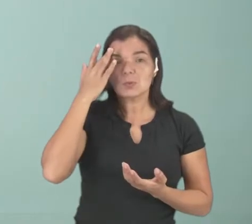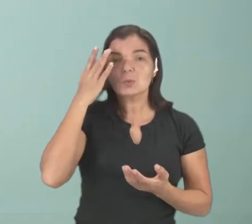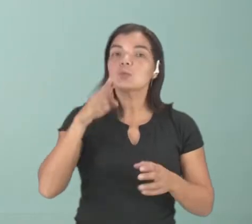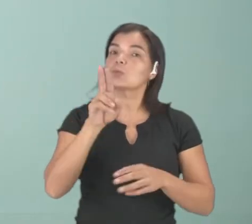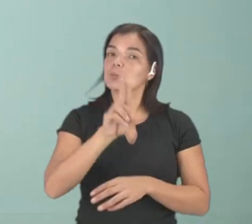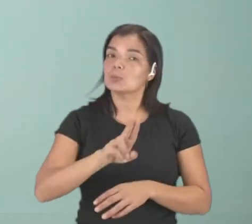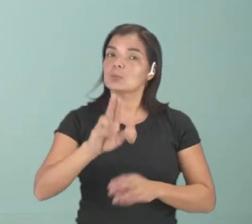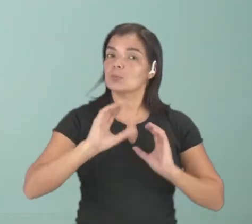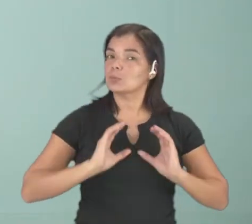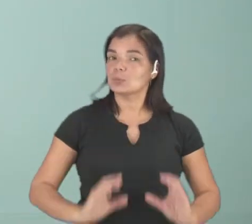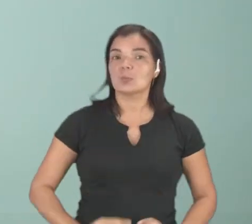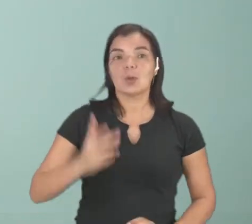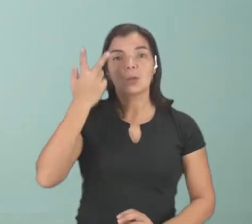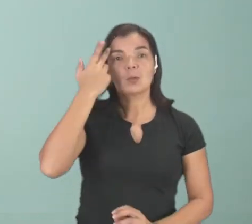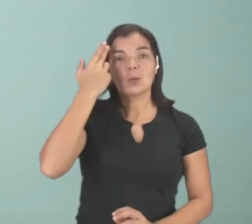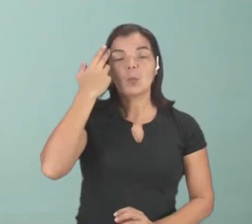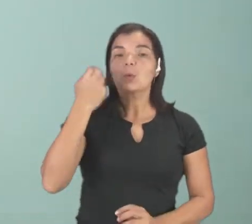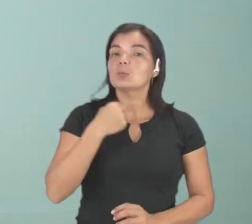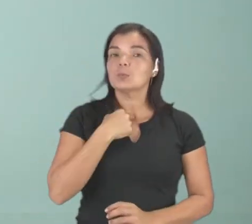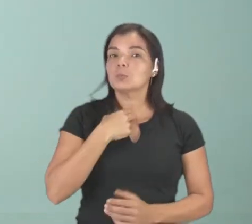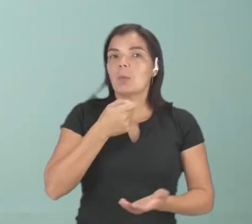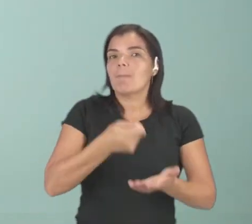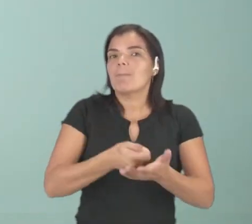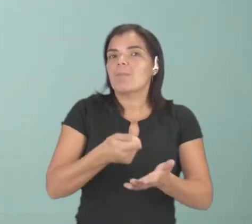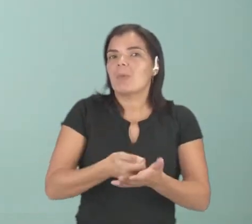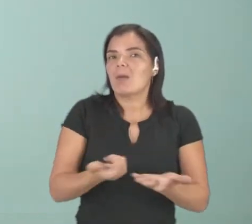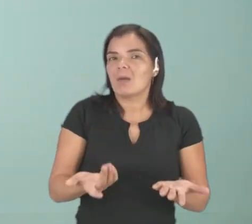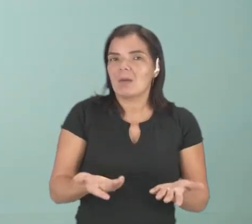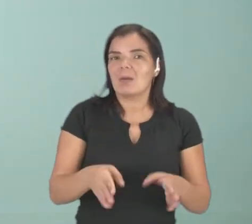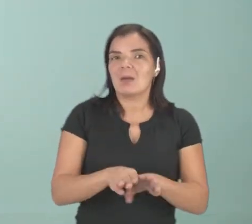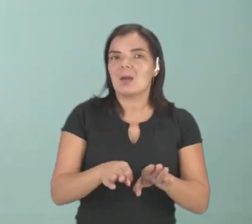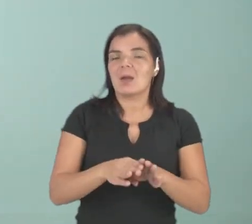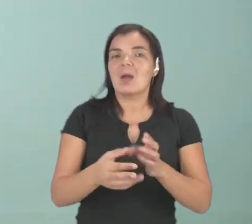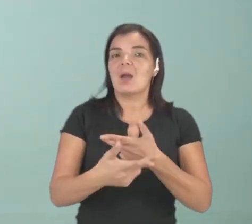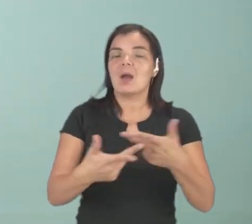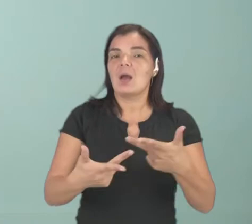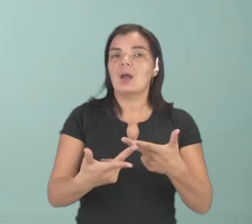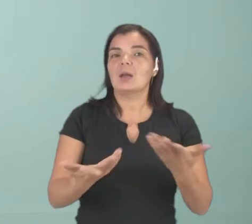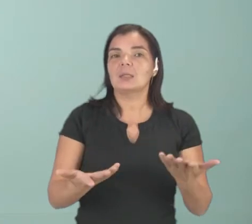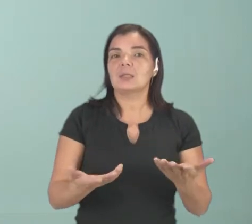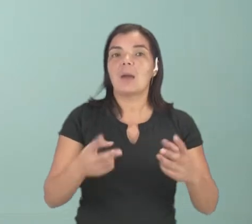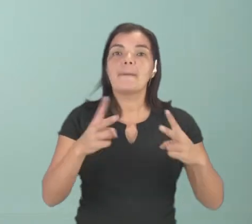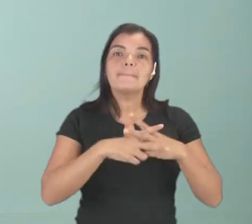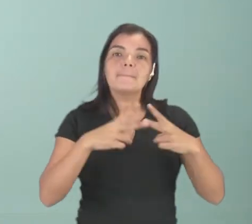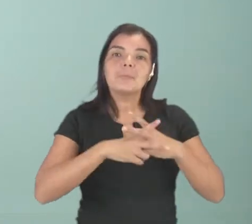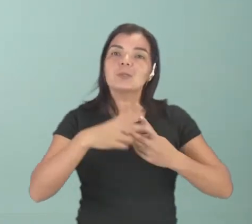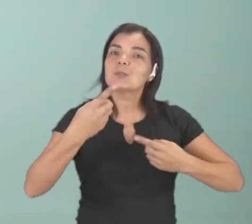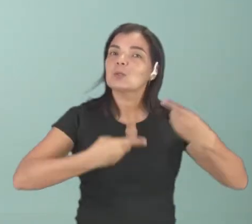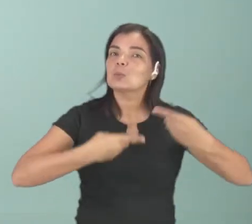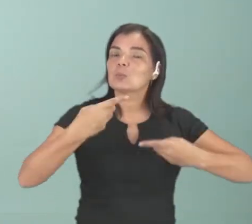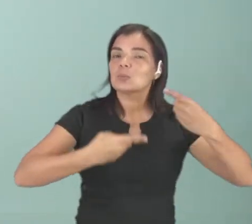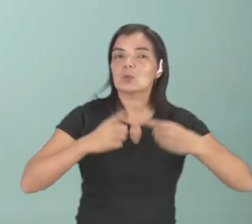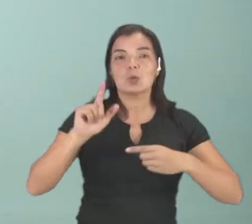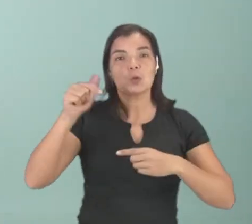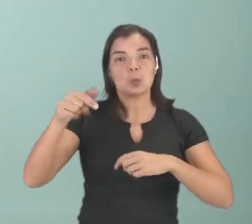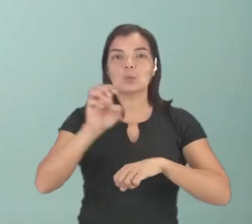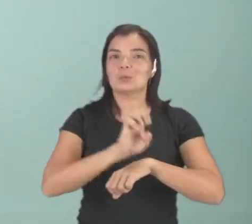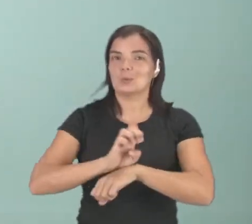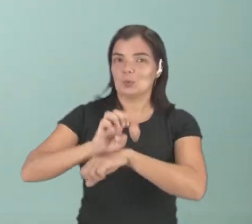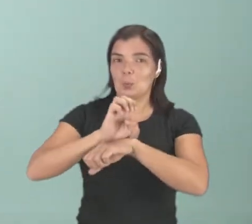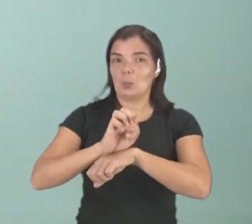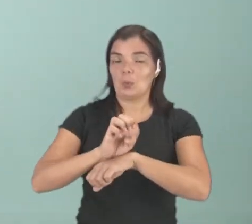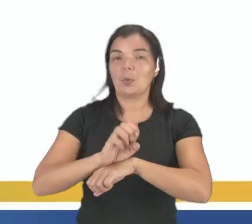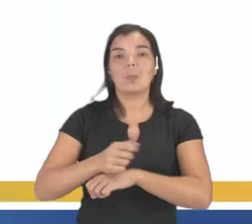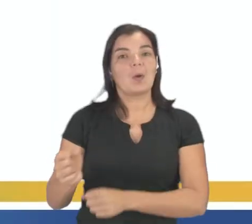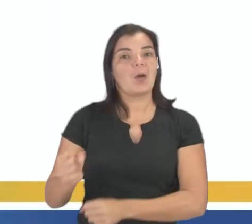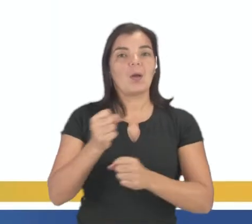o cidadão comum, a pessoa não poderia pagar esse preço pela a briga política entre os estados, né, por domínio.